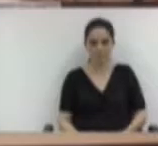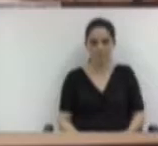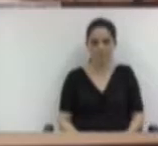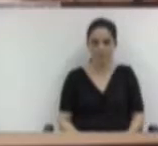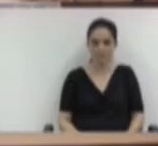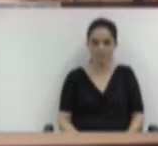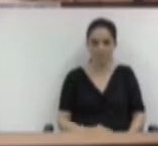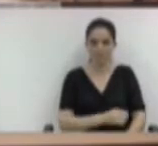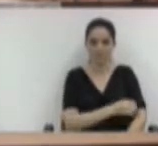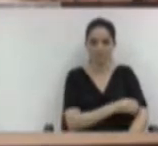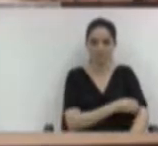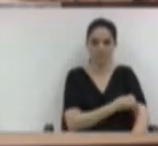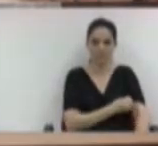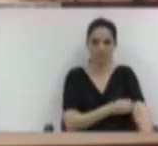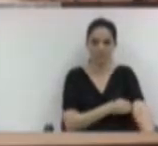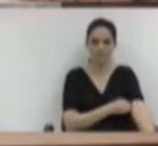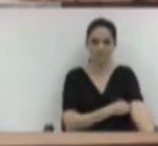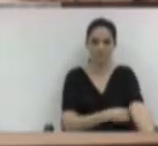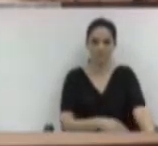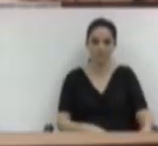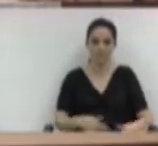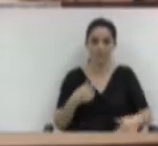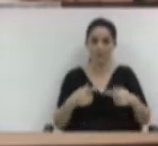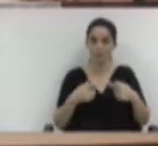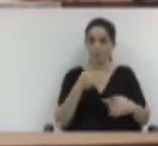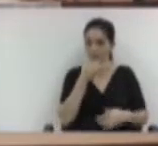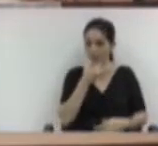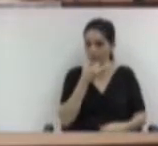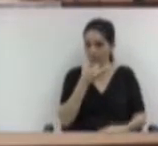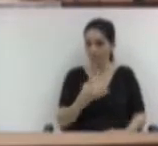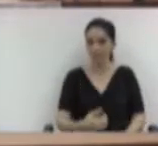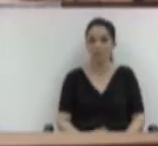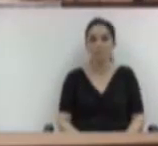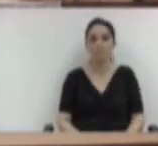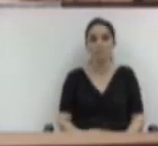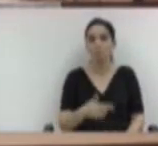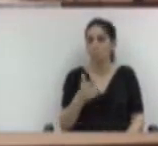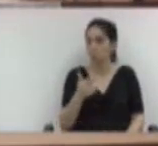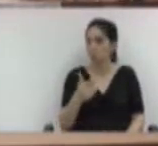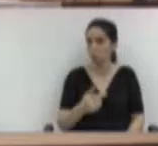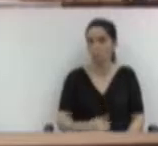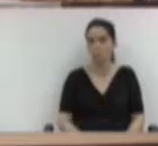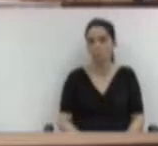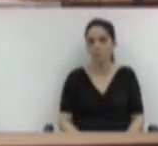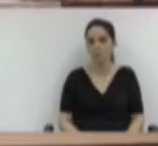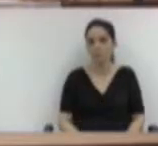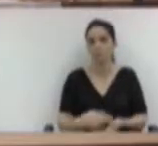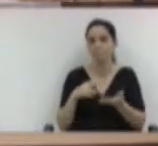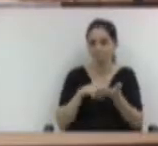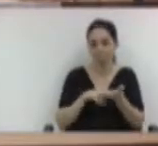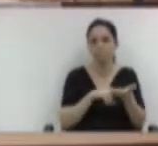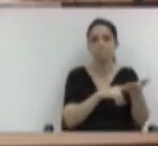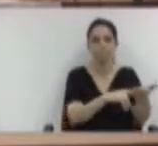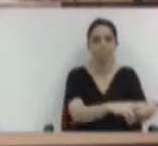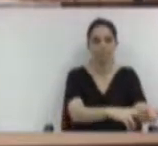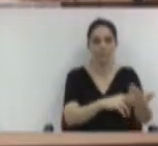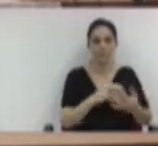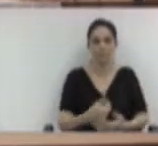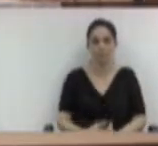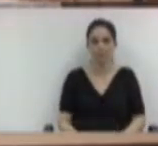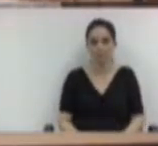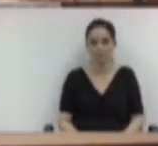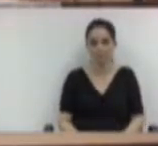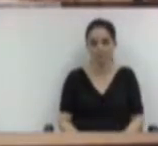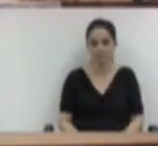O requerimento número 929 está em discussão. Não havendo quem queira, encaminhe-se ao